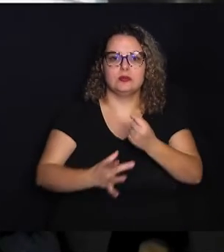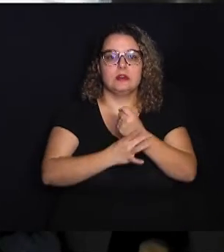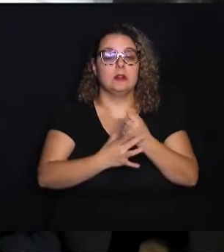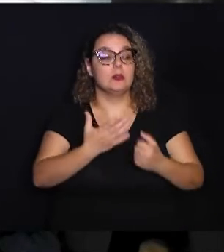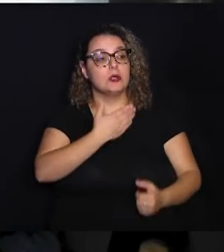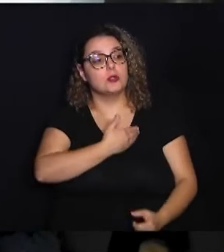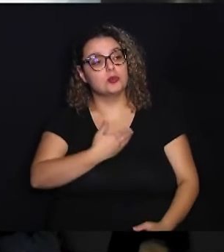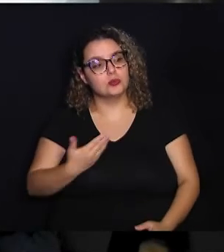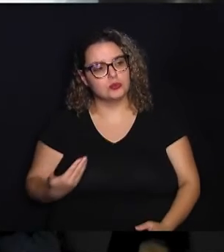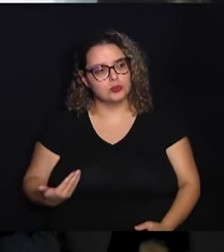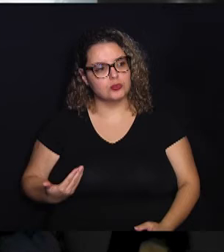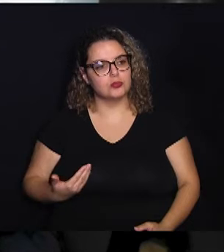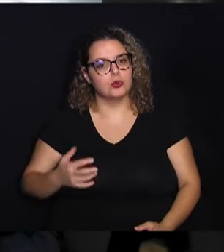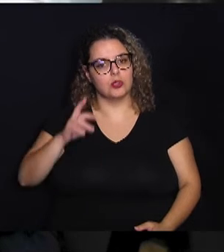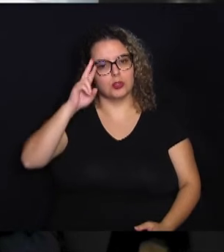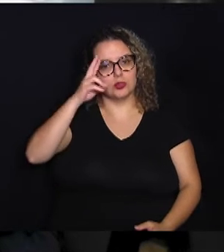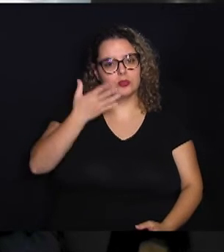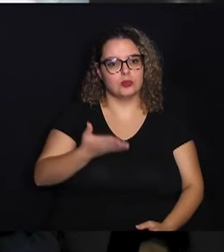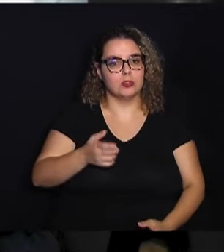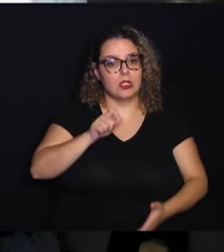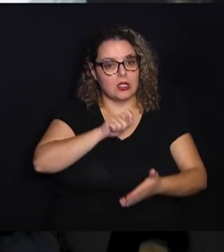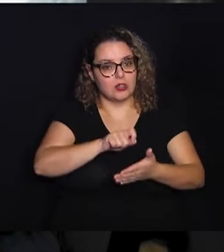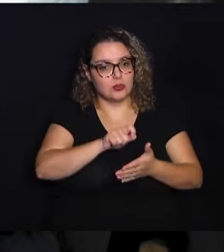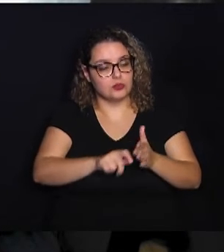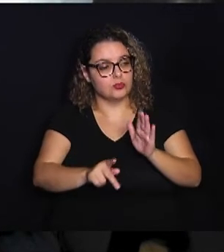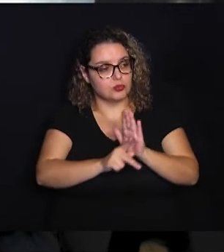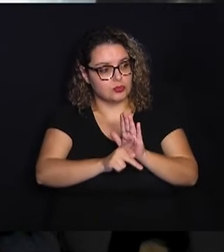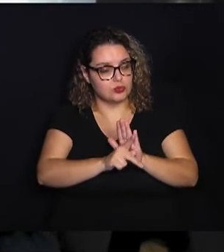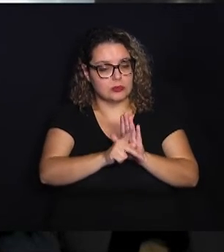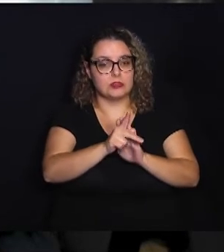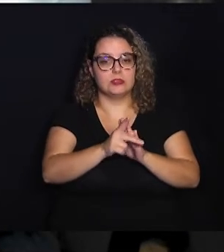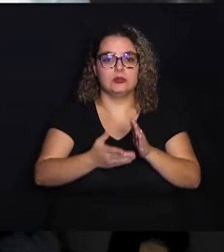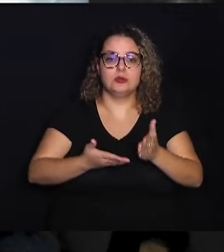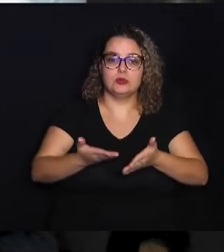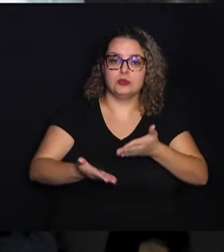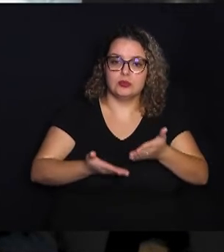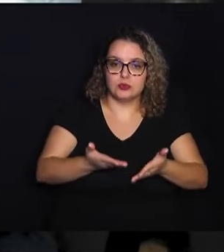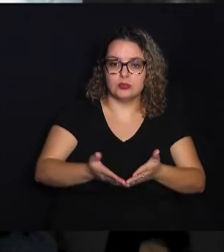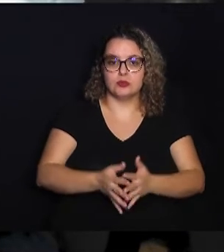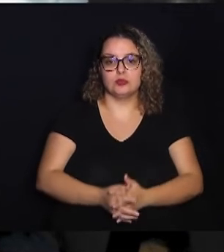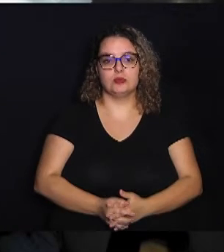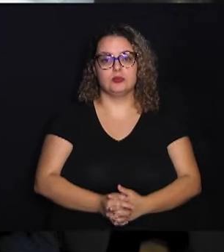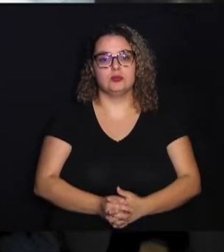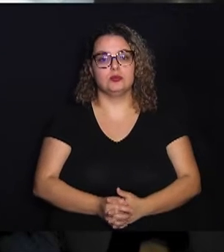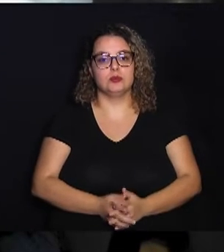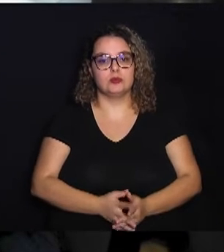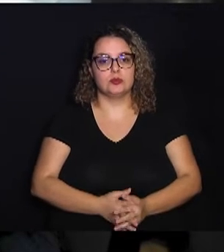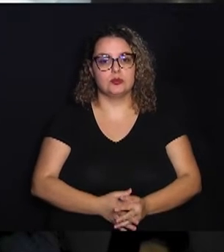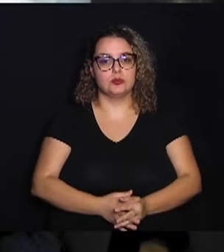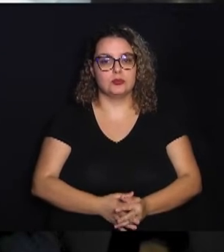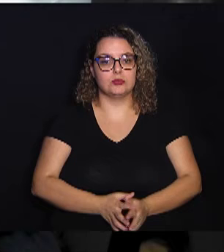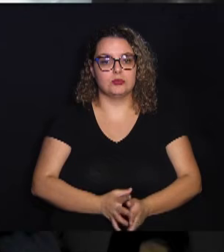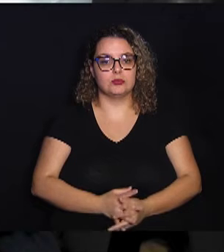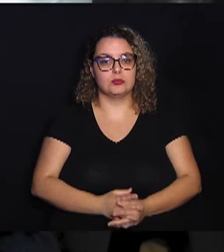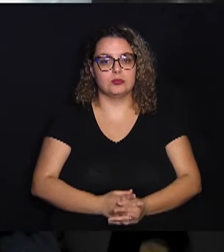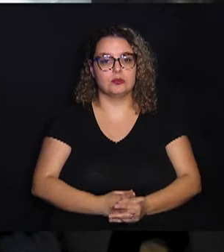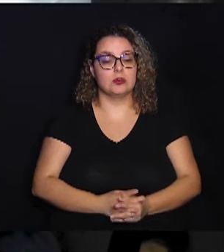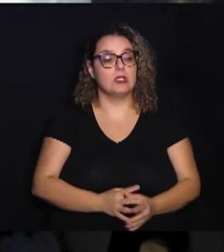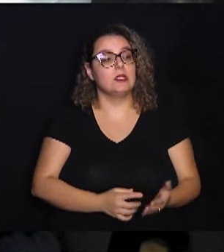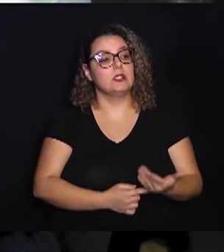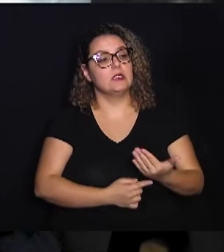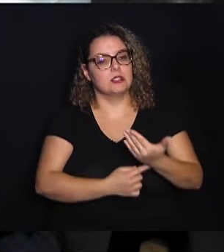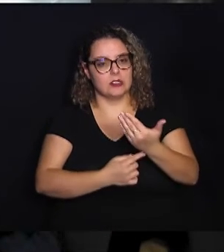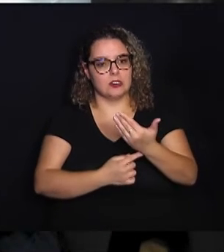pública. O senhor é autor de um projeto que trata do uso das câmeras, da